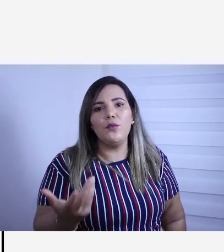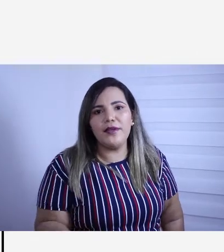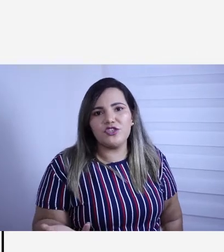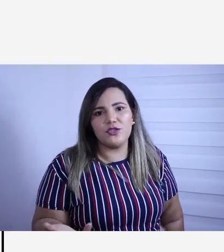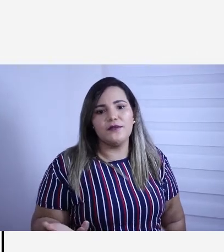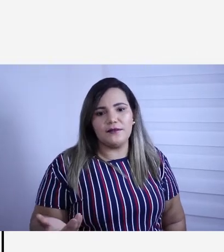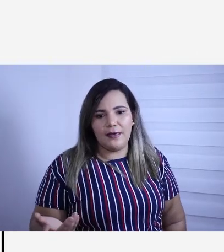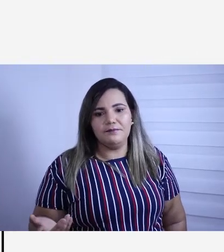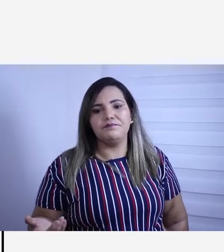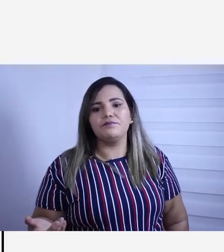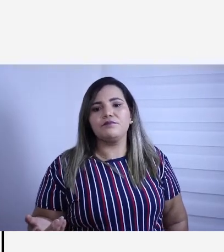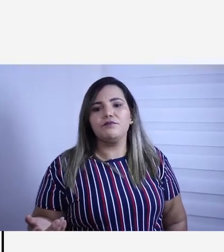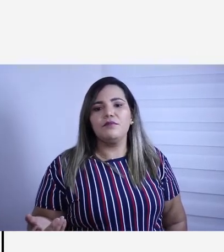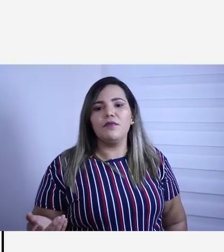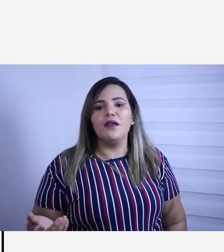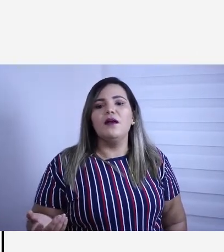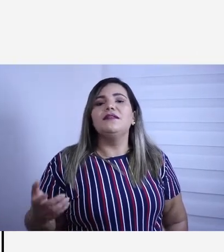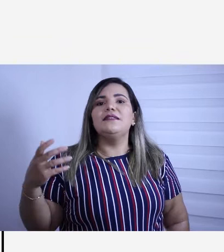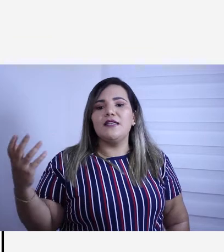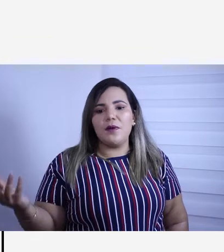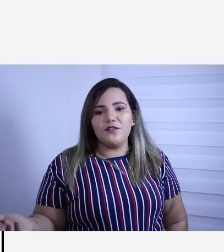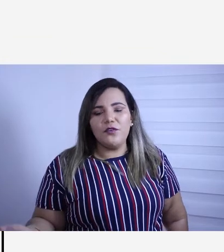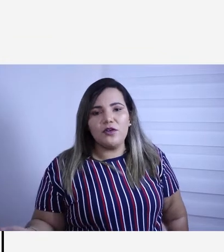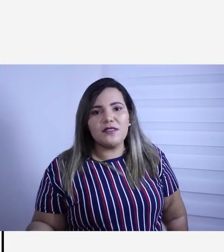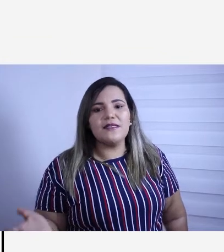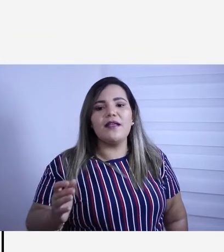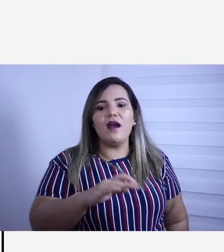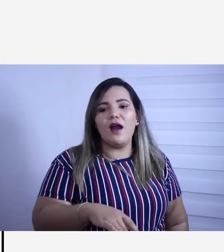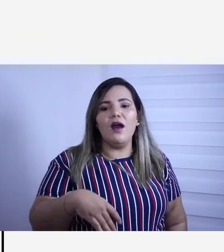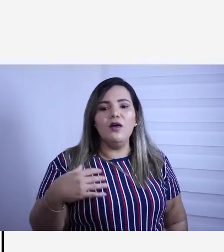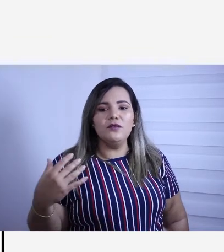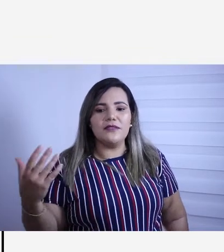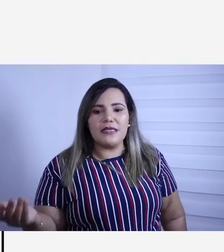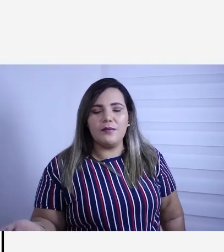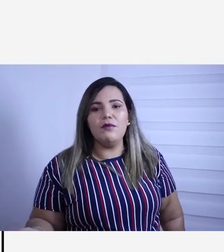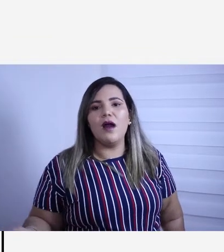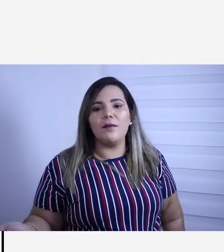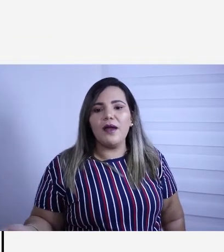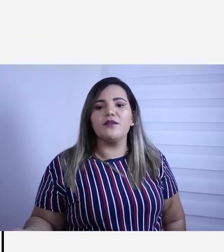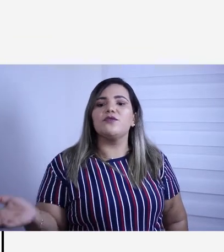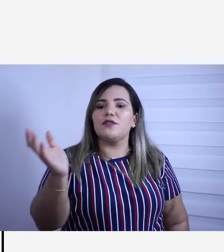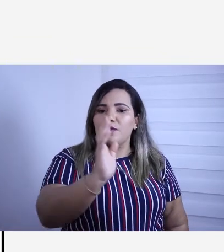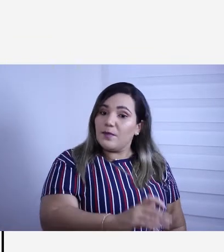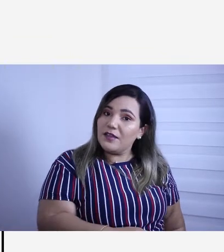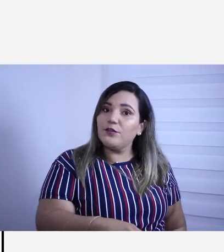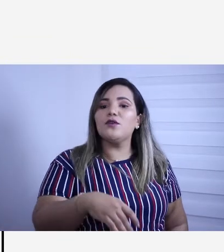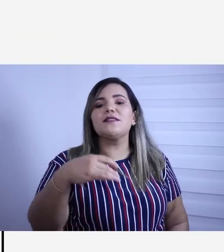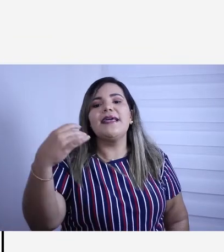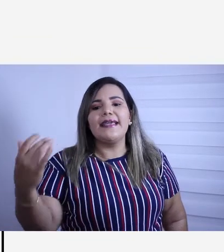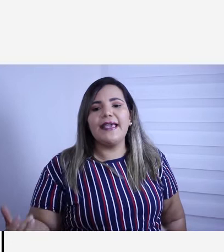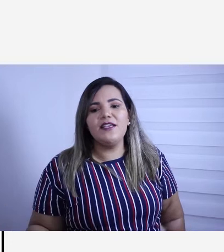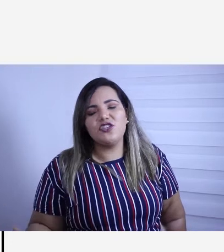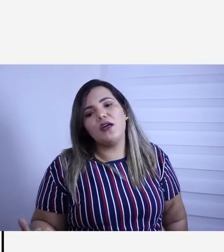substituindo ué tá de smartphones that are on the table are my os